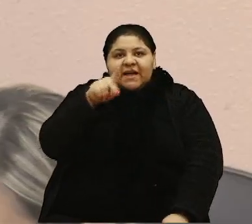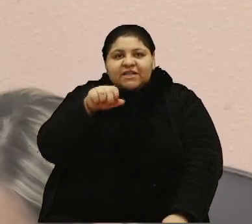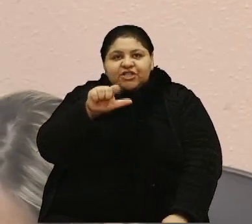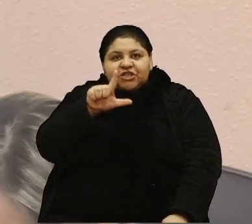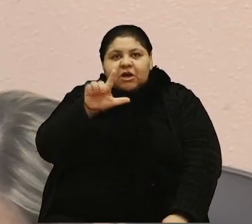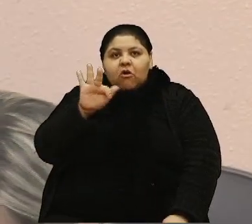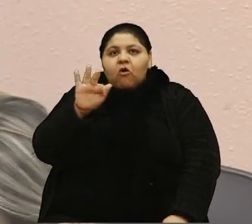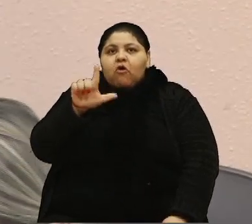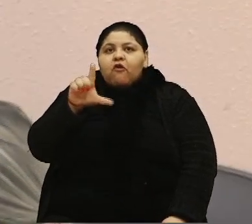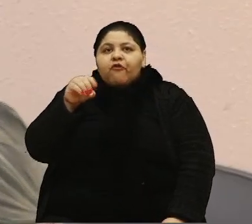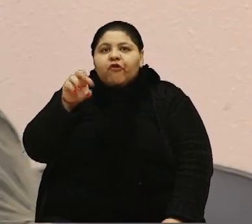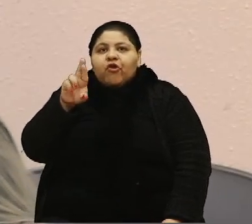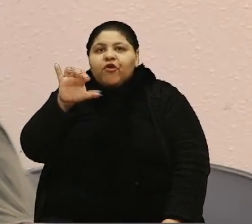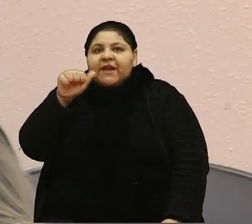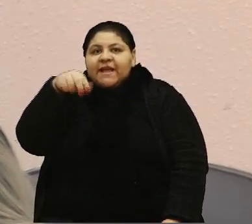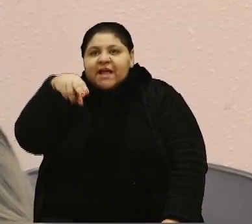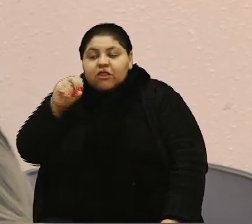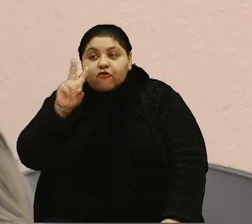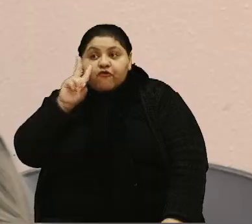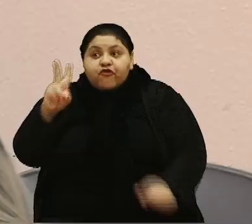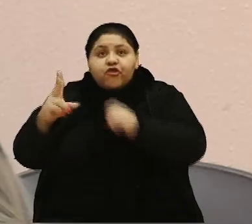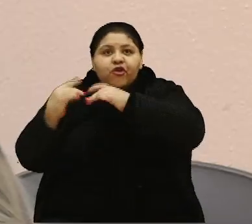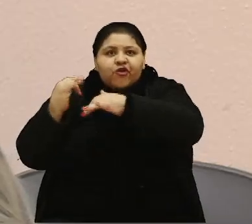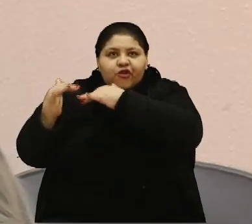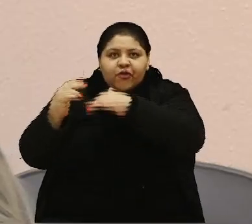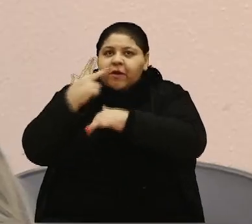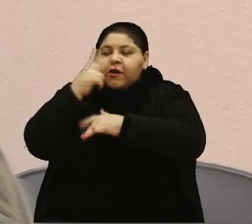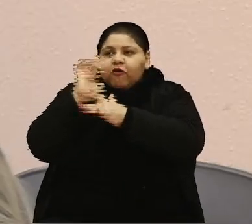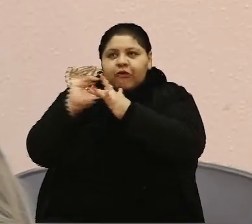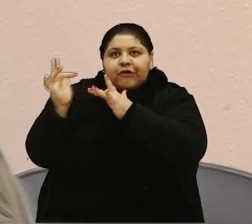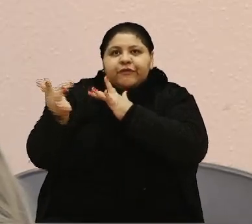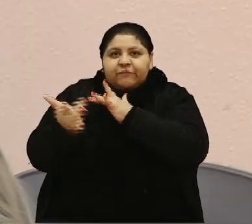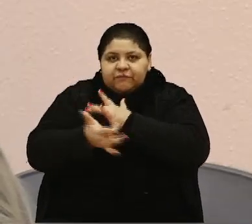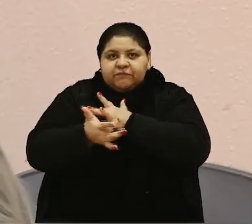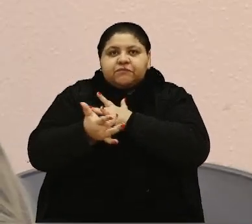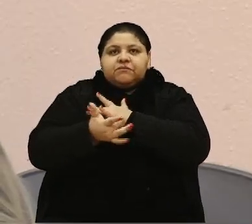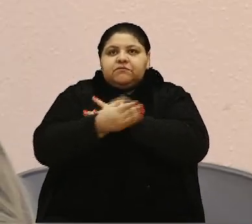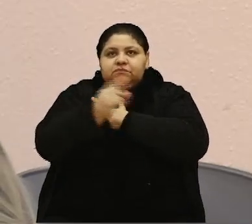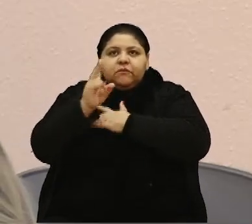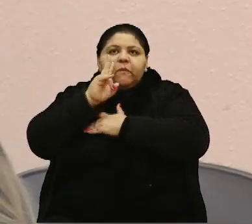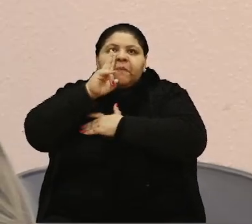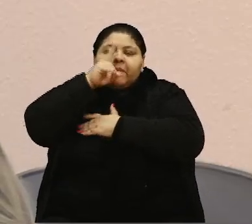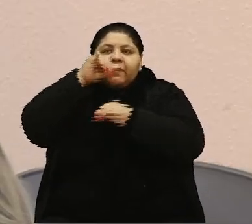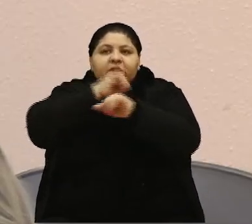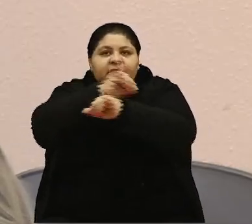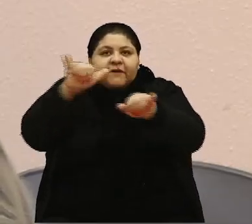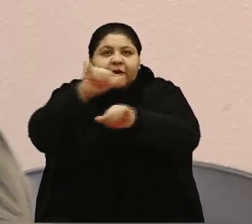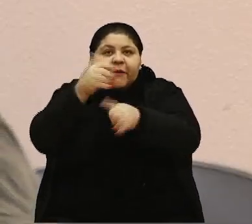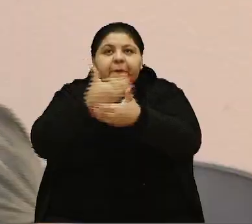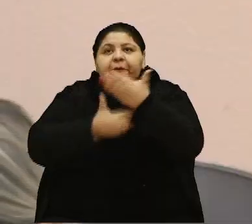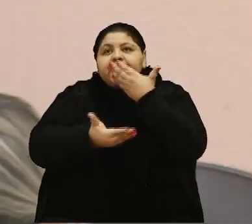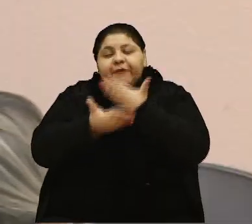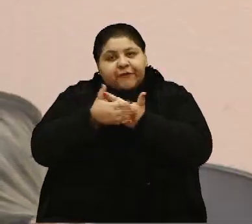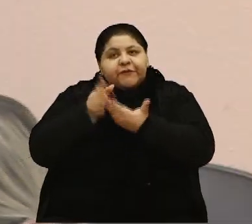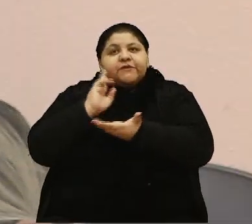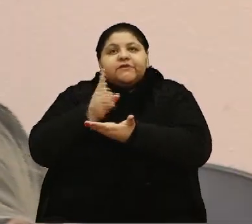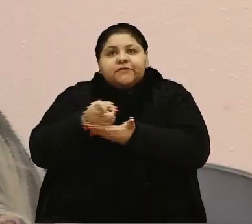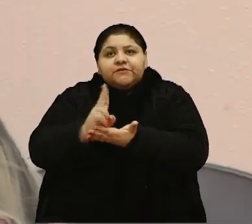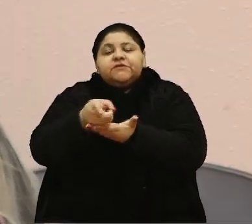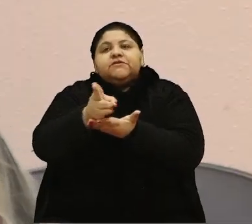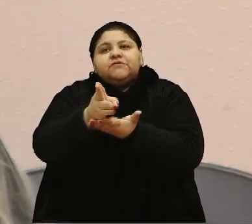movimento que se fez ontem. Assim como nas redes sociais, onde são muito fortes e noticiando para toda a empresa. E sempre também